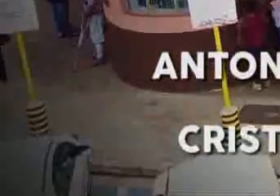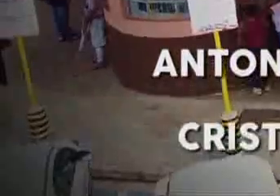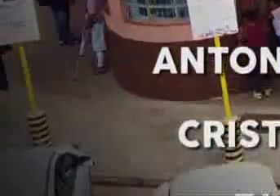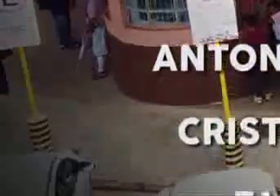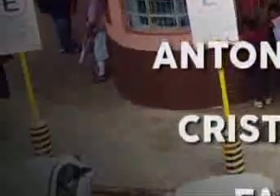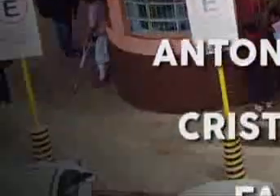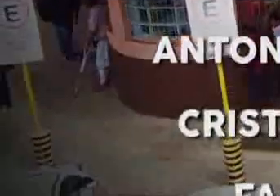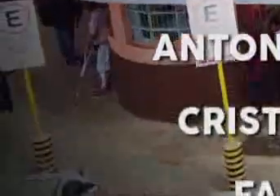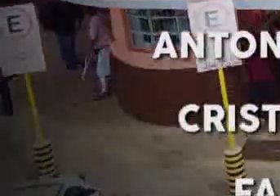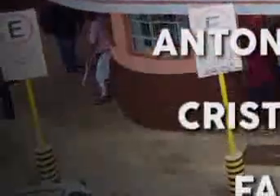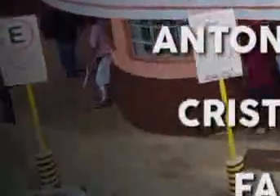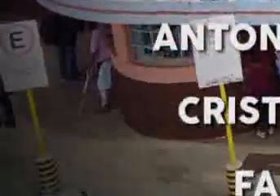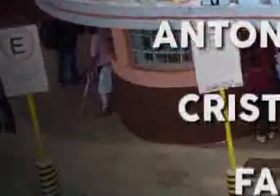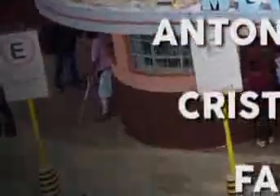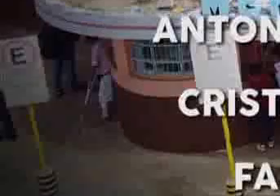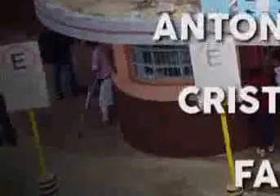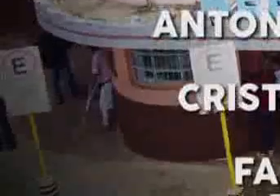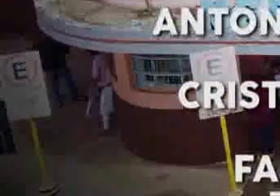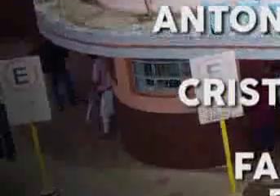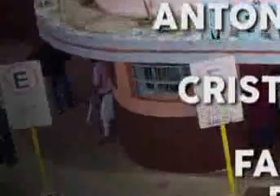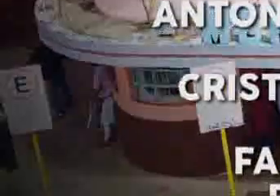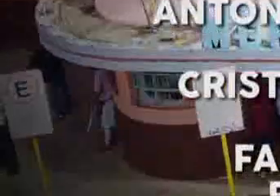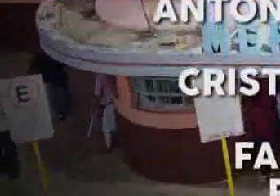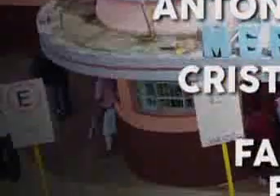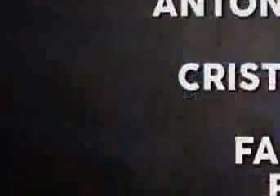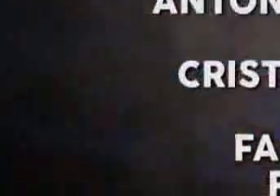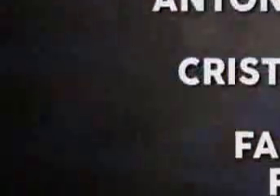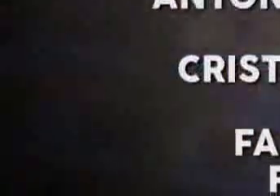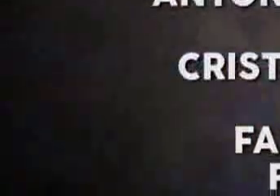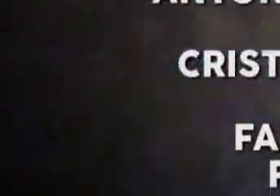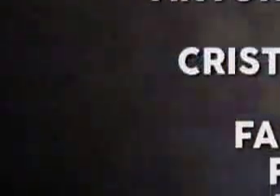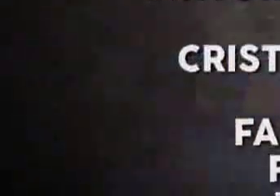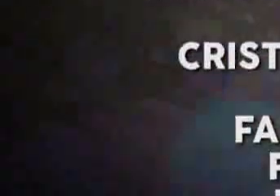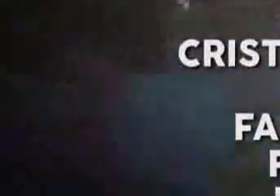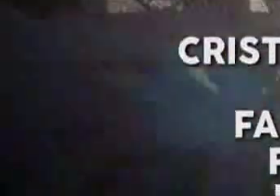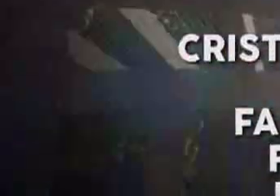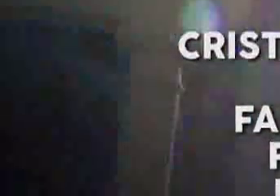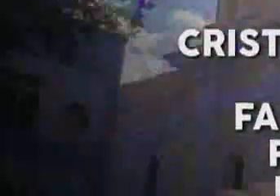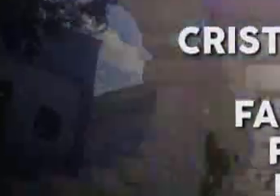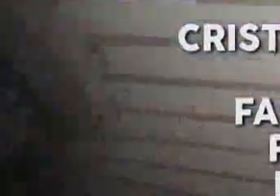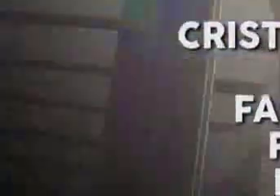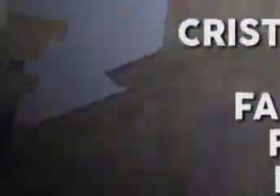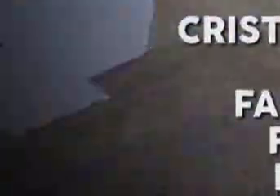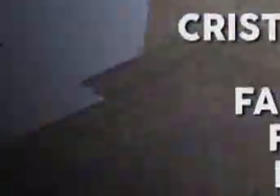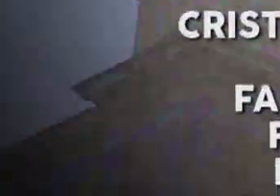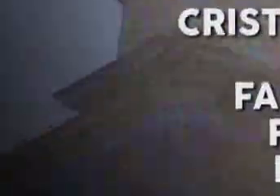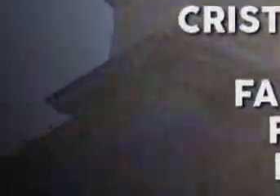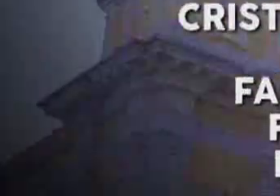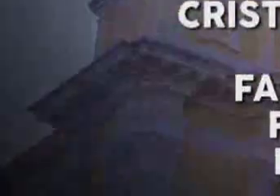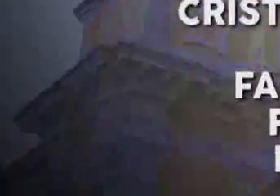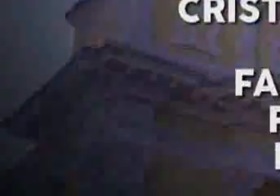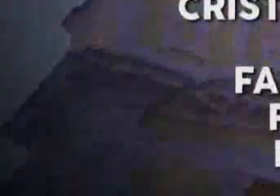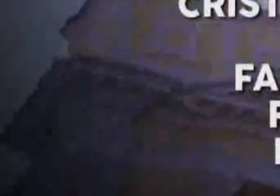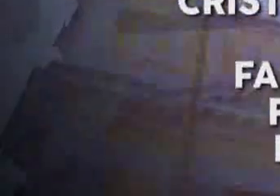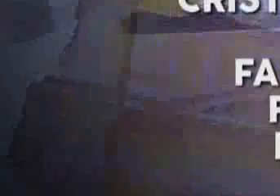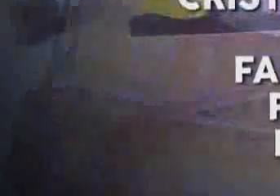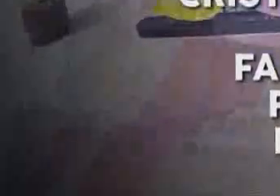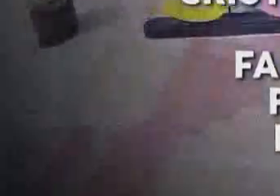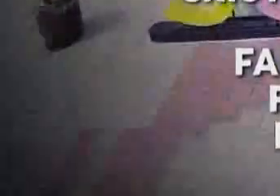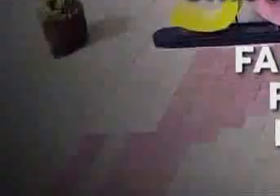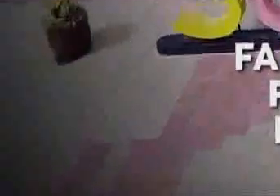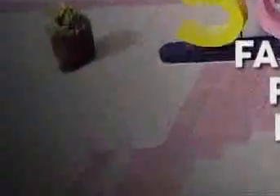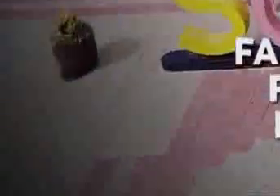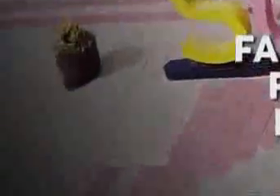de amor e de esperança, a terra desce, sem teu formoso céu, visão límpido,